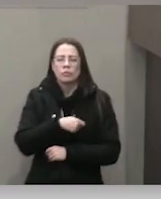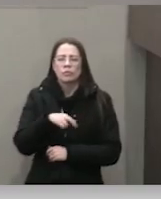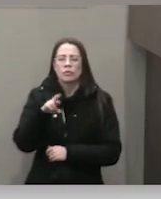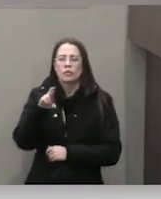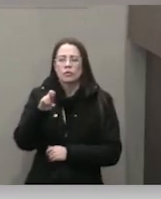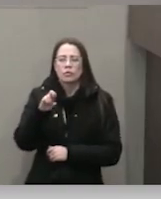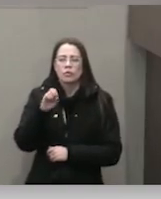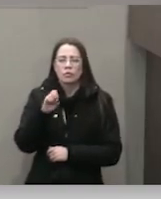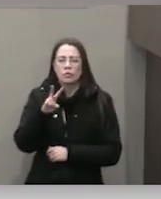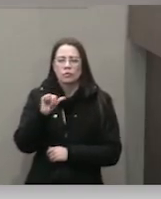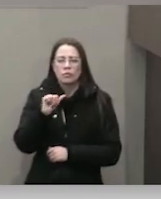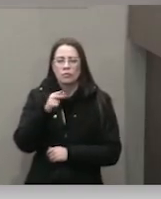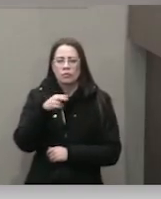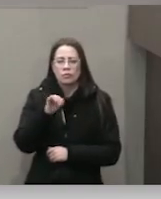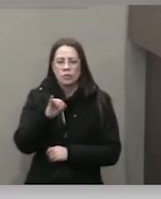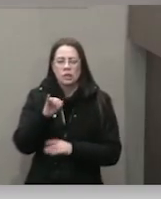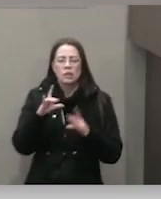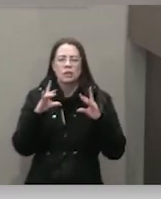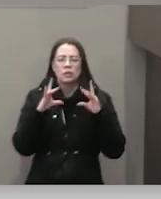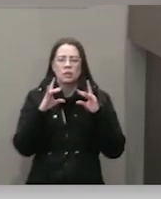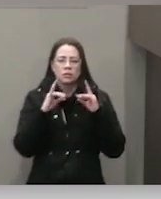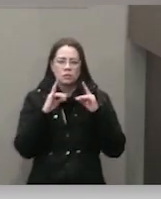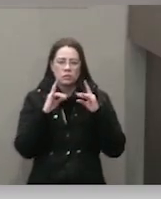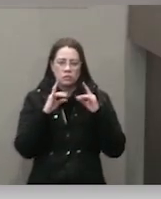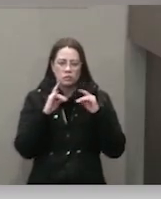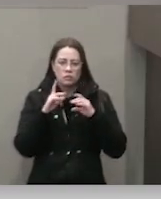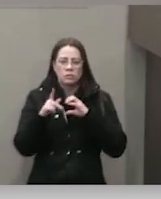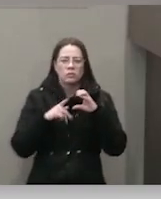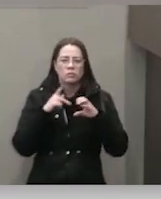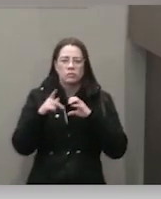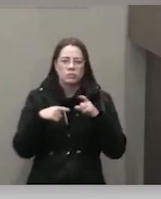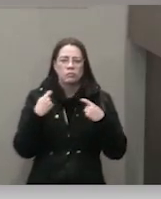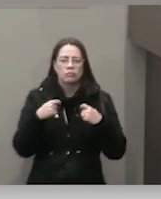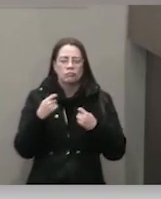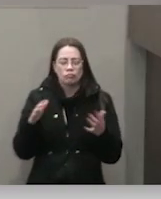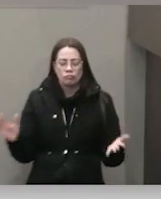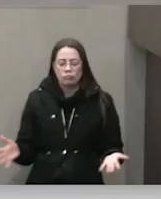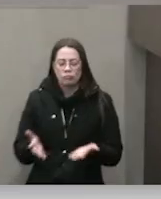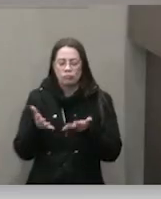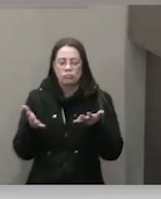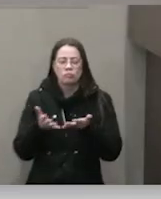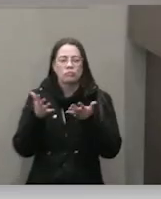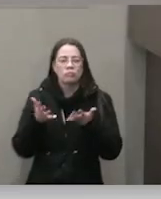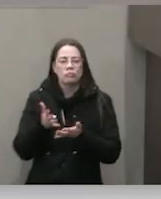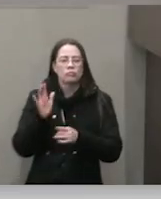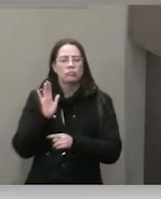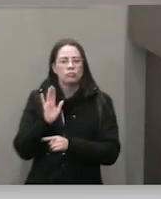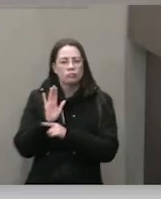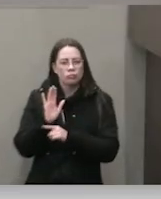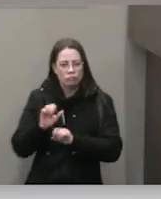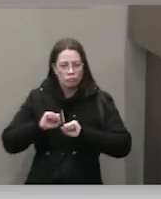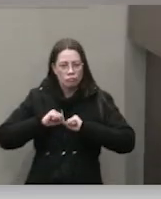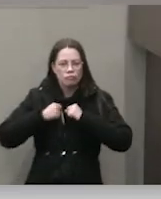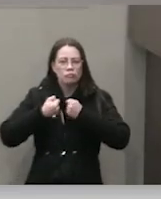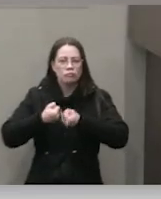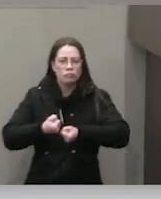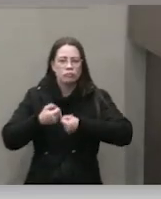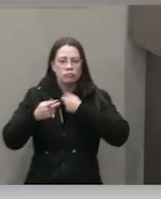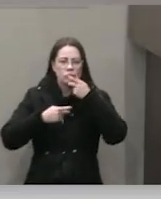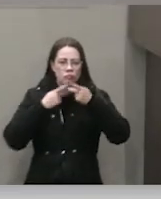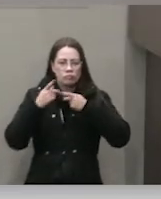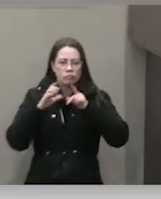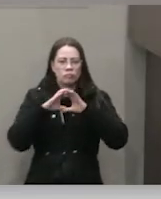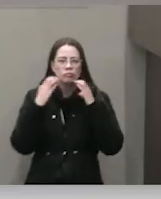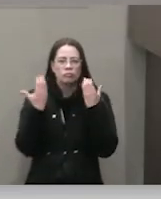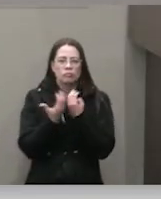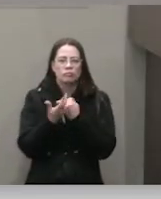ao comando que esse elogio da Casa Legislativa deve servir de incentivo, de dedicação e de empenho. E dizer que a comunidade